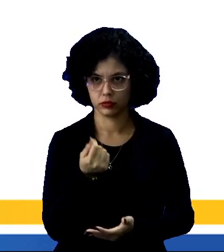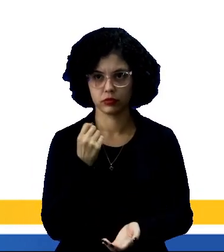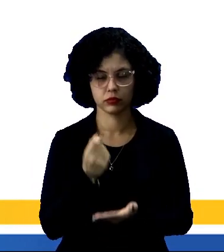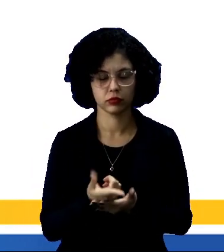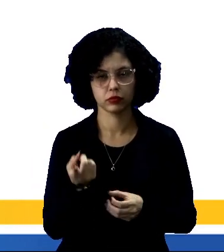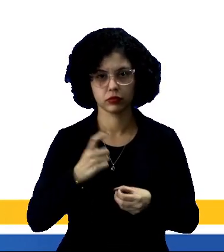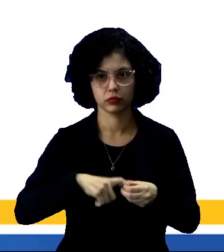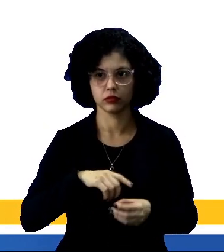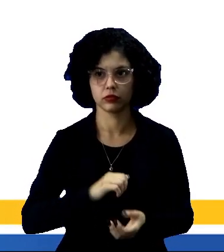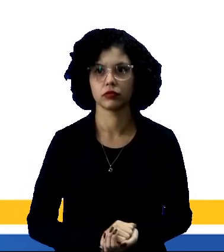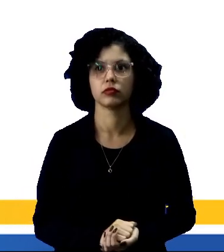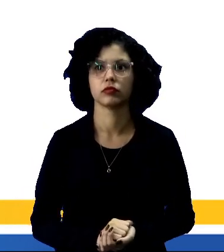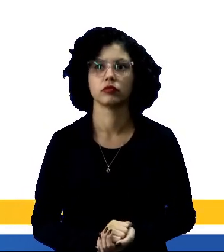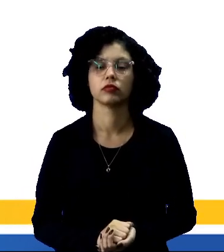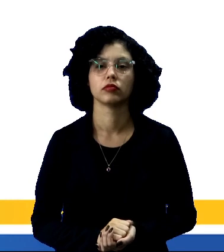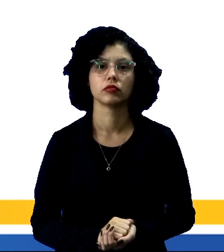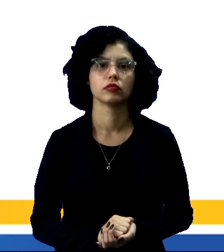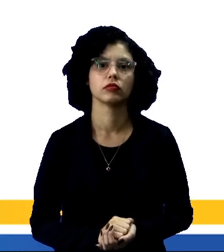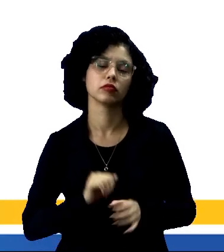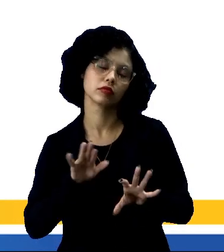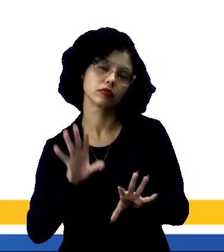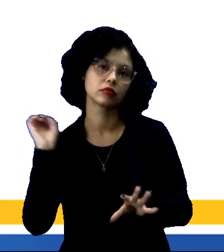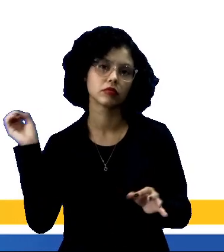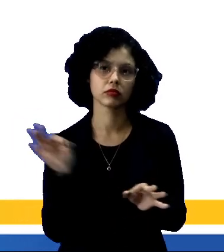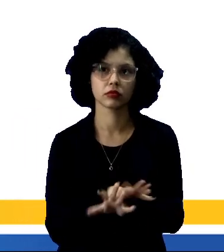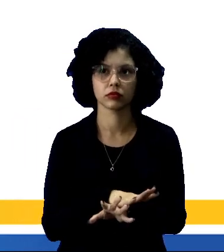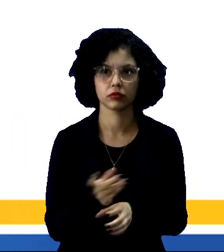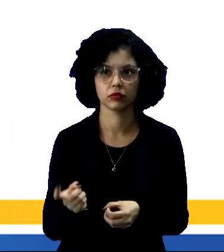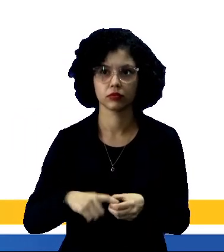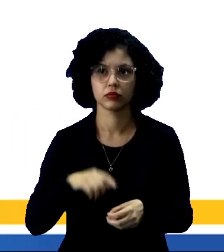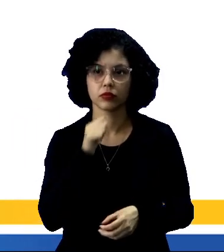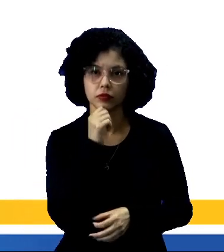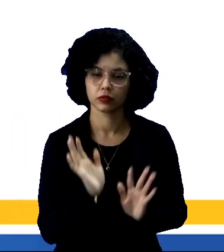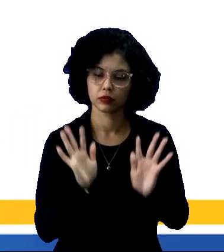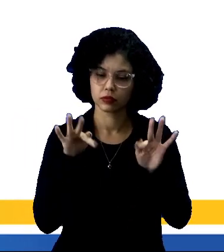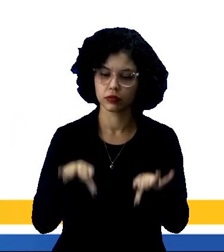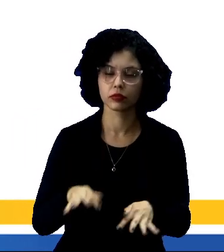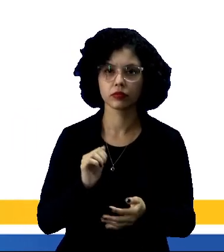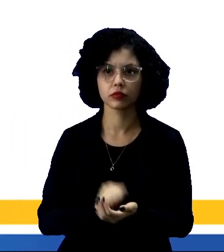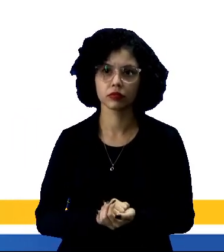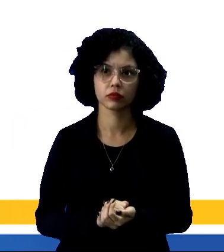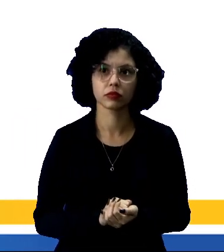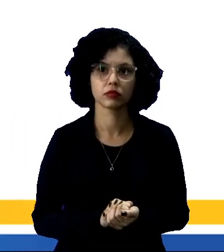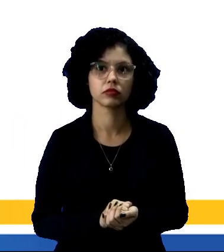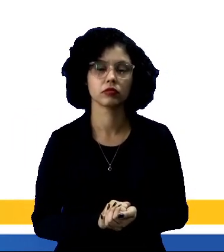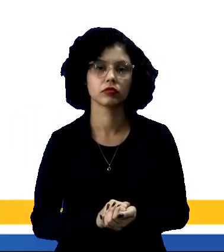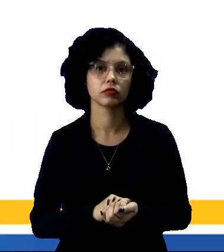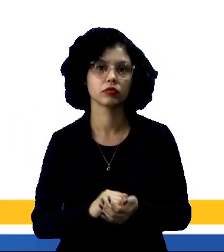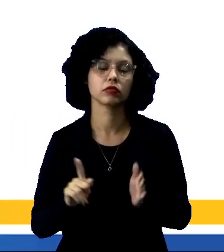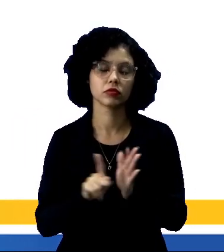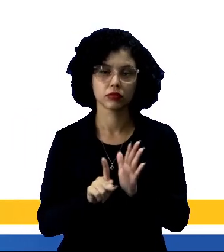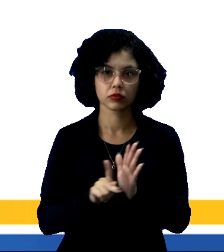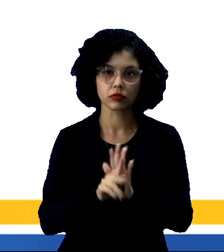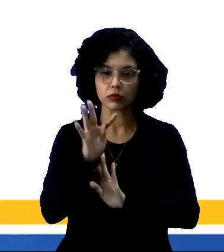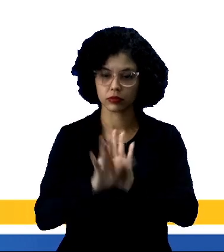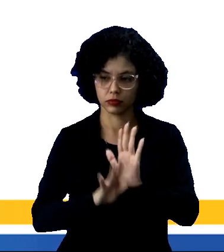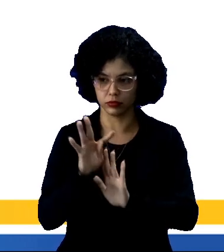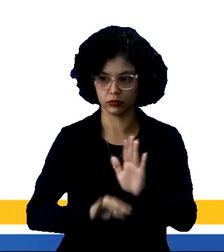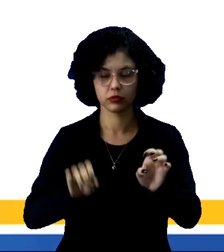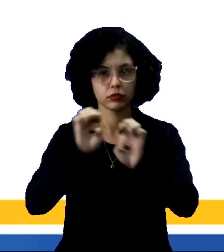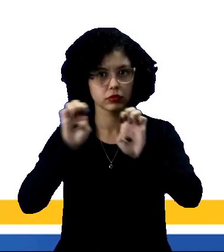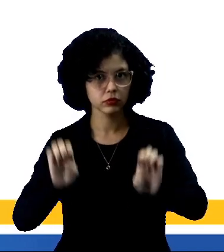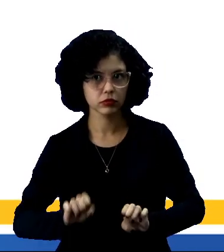do pagamento de volta. Aí, gente, onde acaba em volta é o término, né? Termina o corpo do texto. Mas a